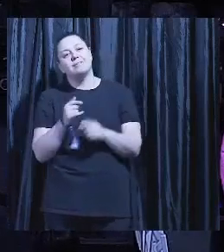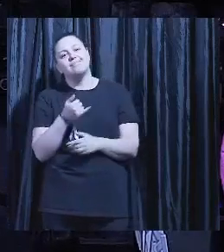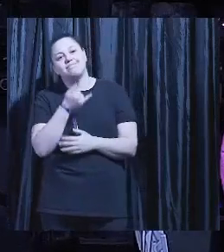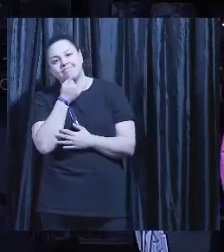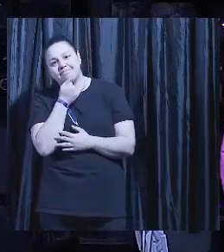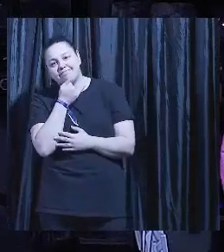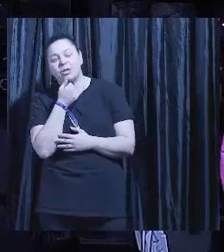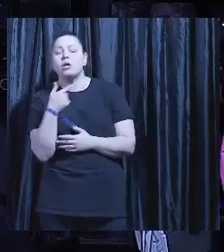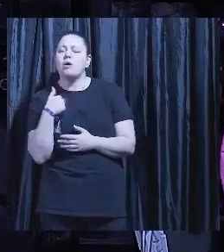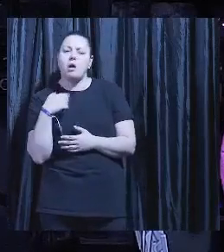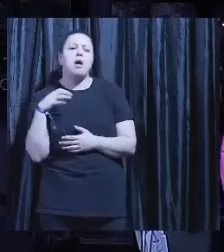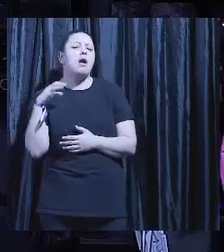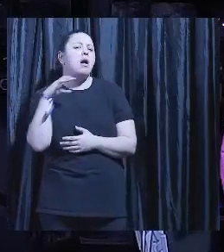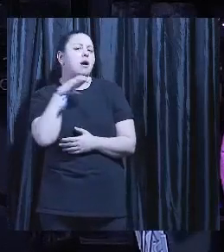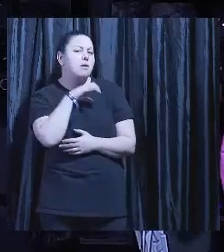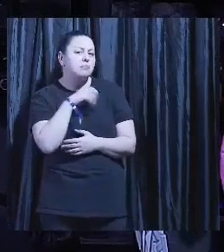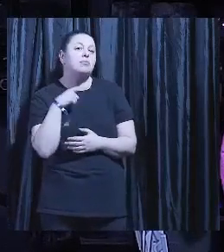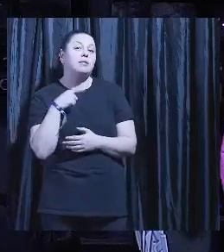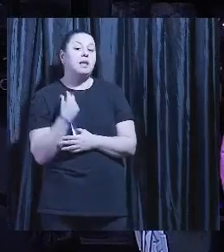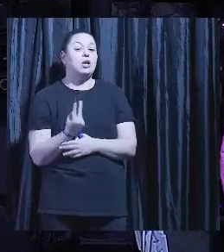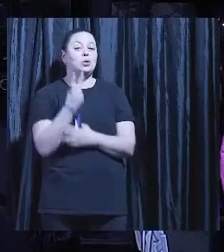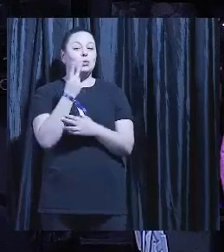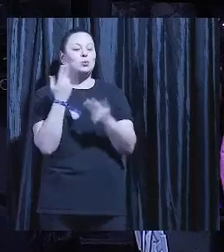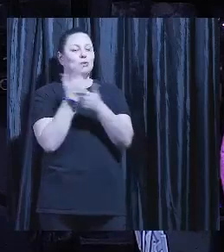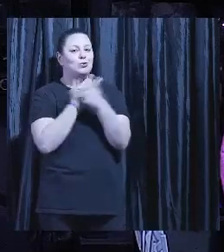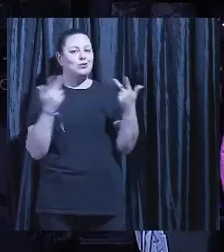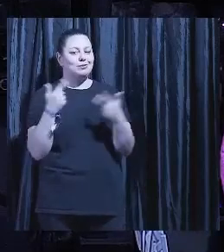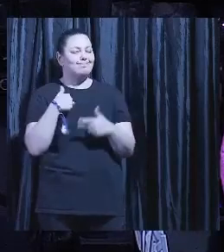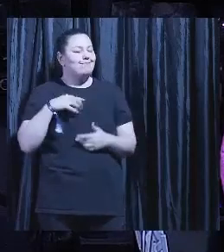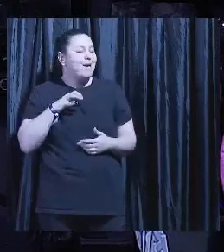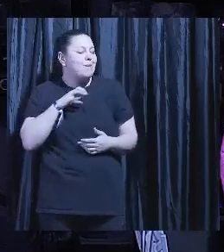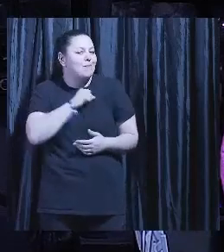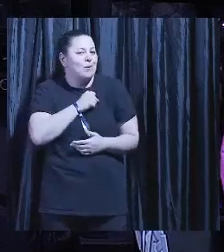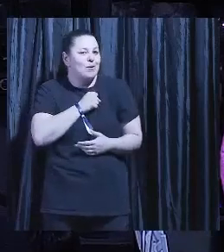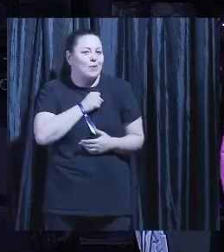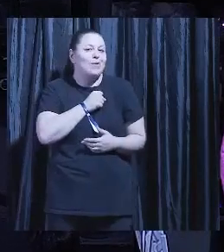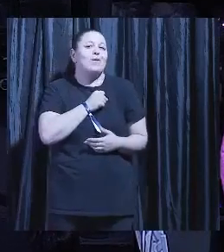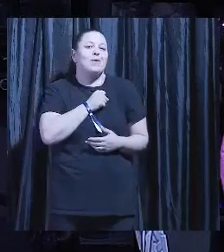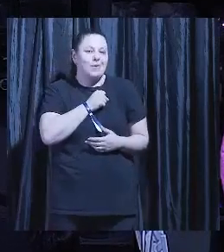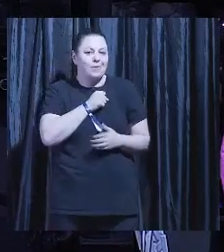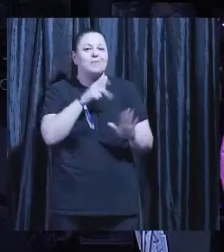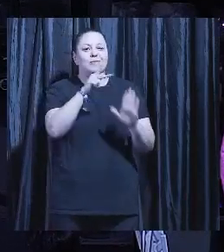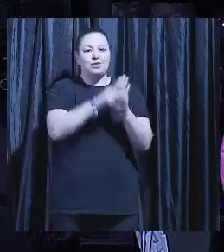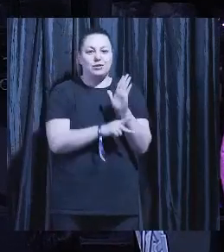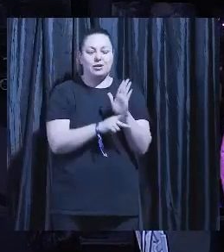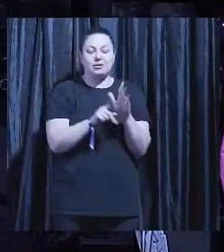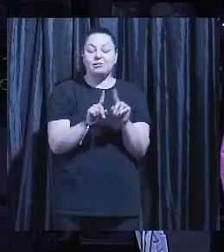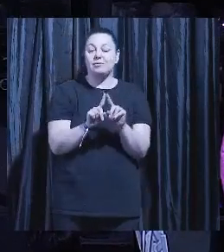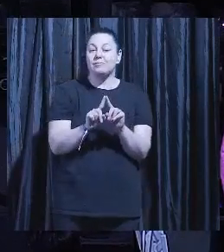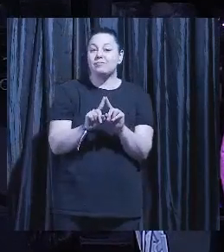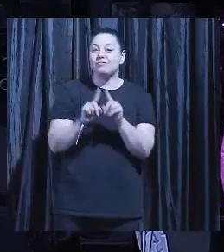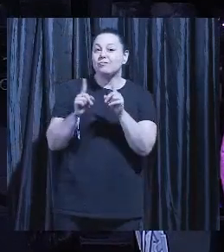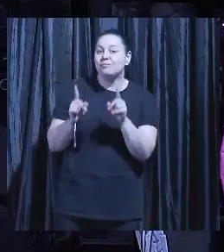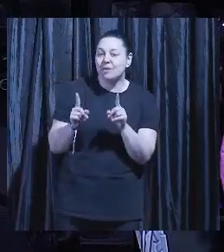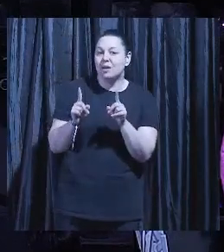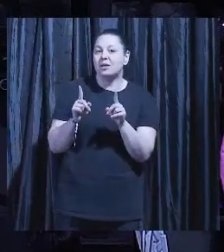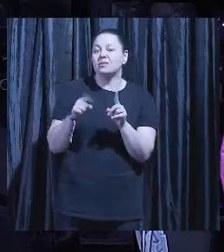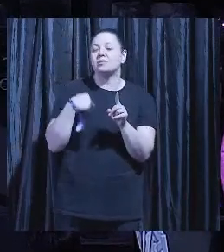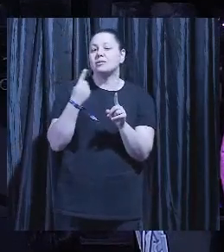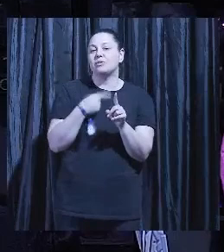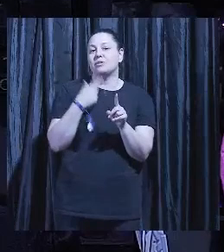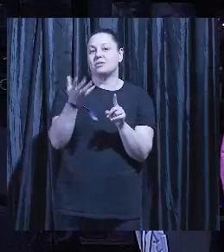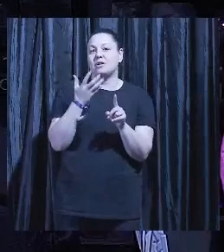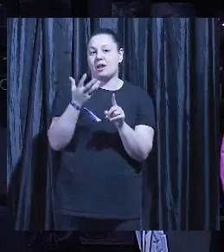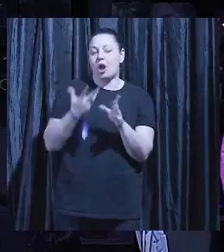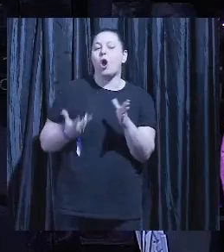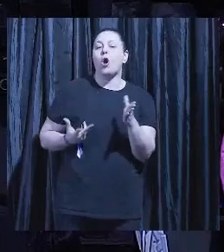amou o projeto. Eu tenho uma boa e uma má notícia. A gente amou o projeto. Porém, a gente compra ele, mas você